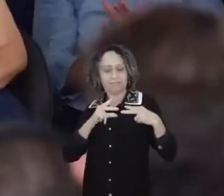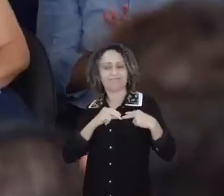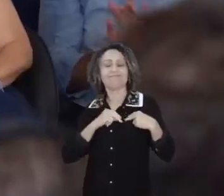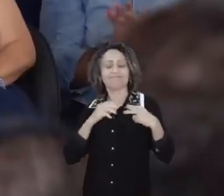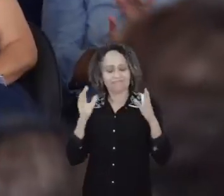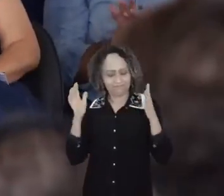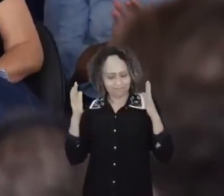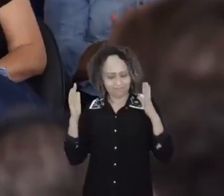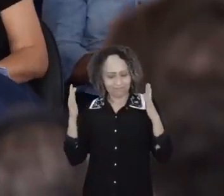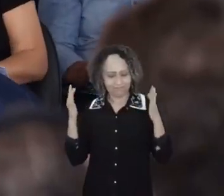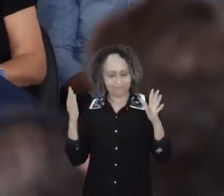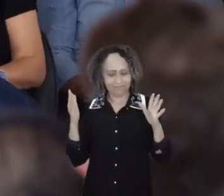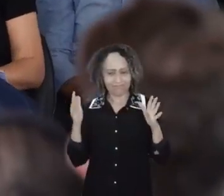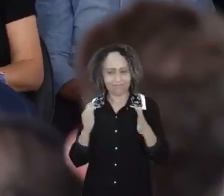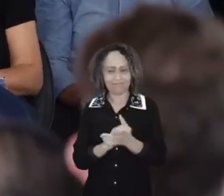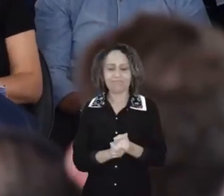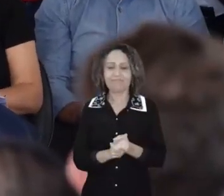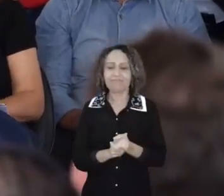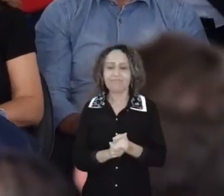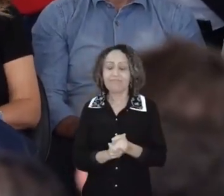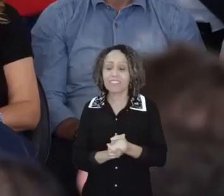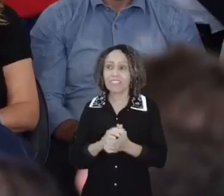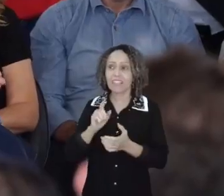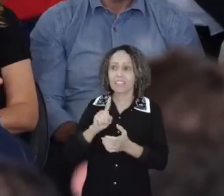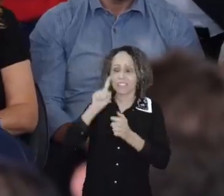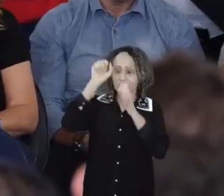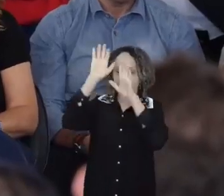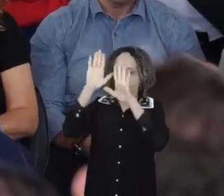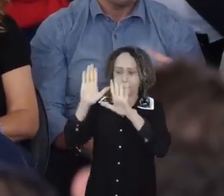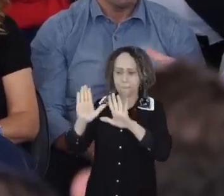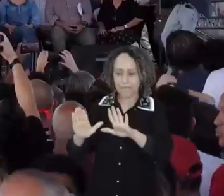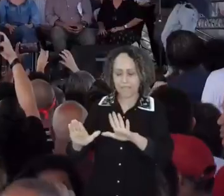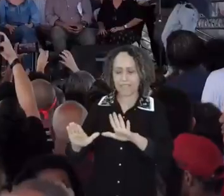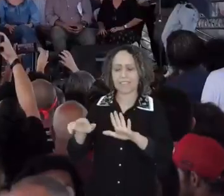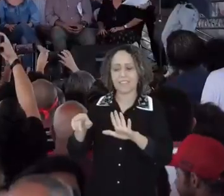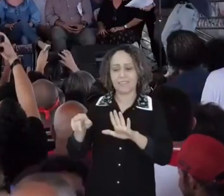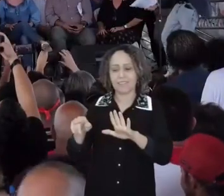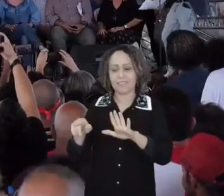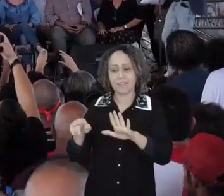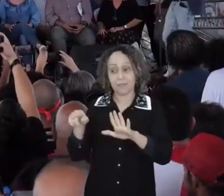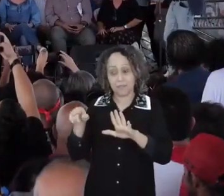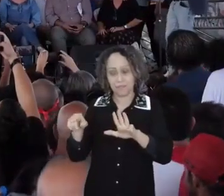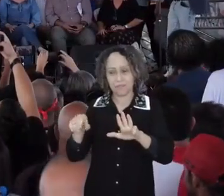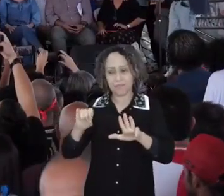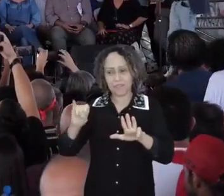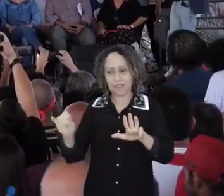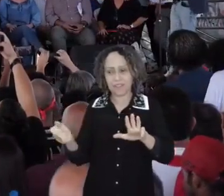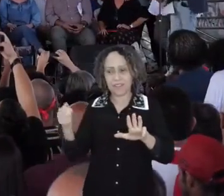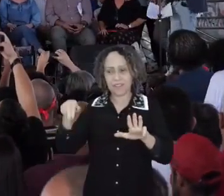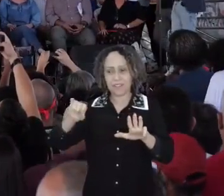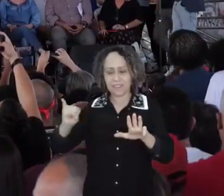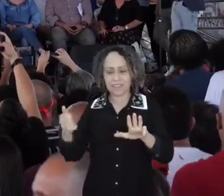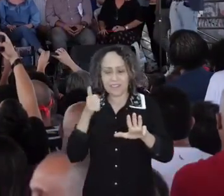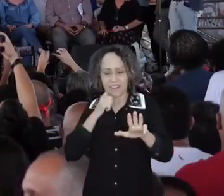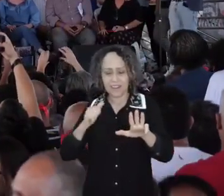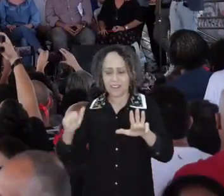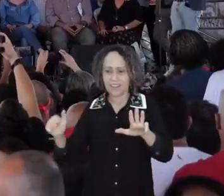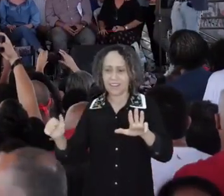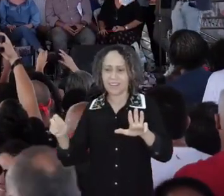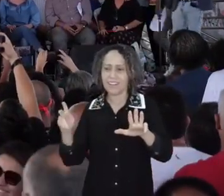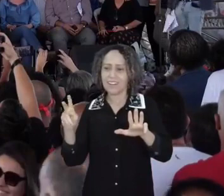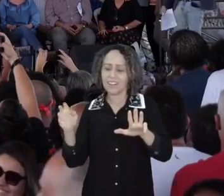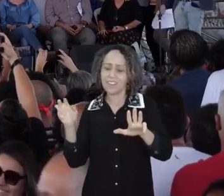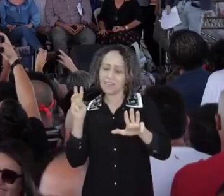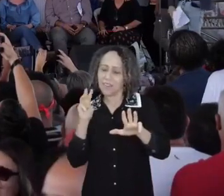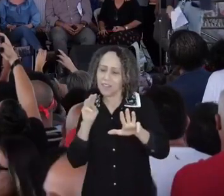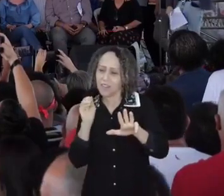E que Deus abençoe muito para cuidar do nosso presidente, dá muito carinho, muito cuidado para ele, porque ele precisa. E ela idealizou